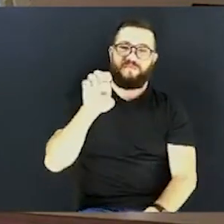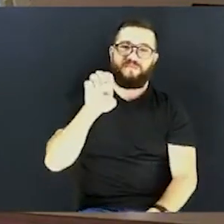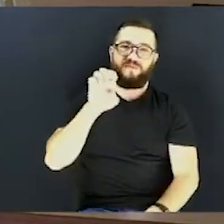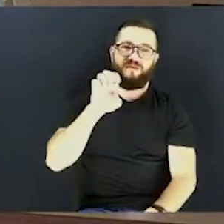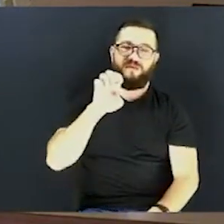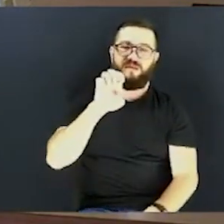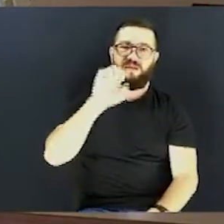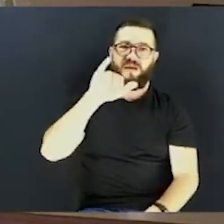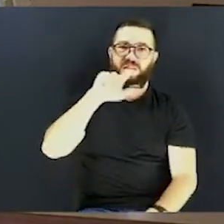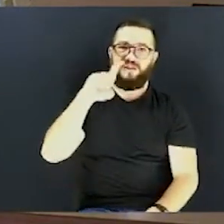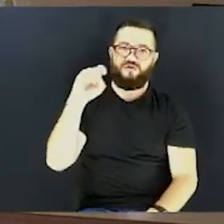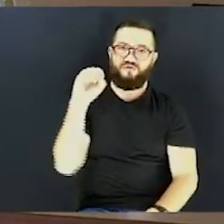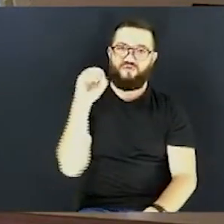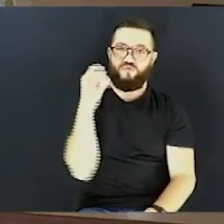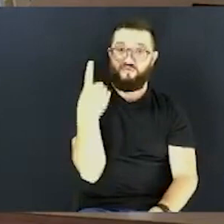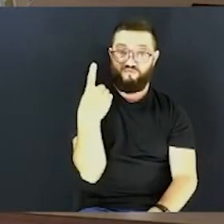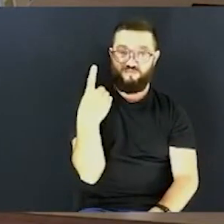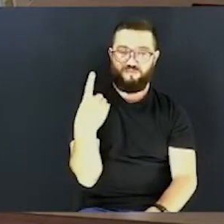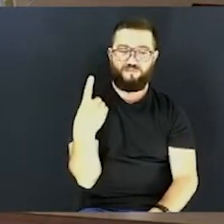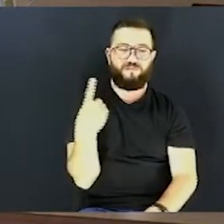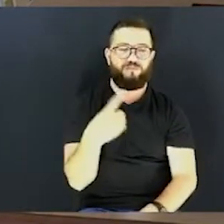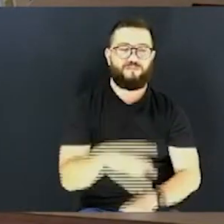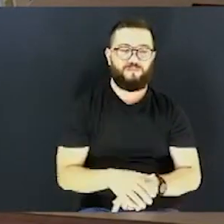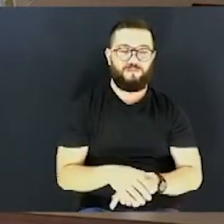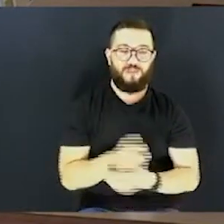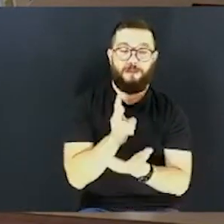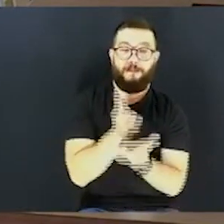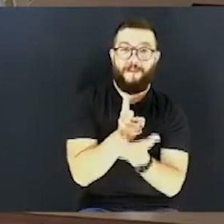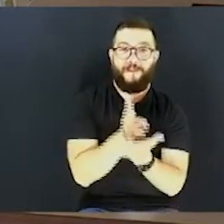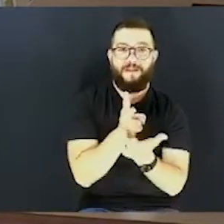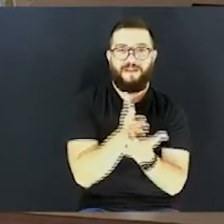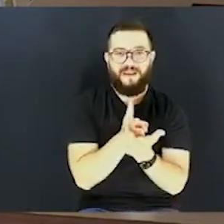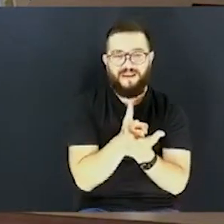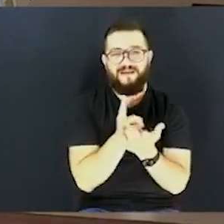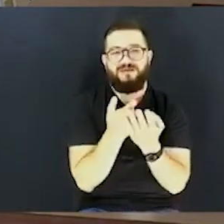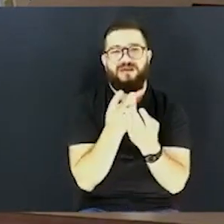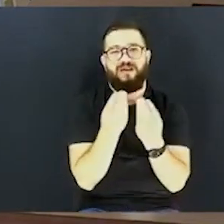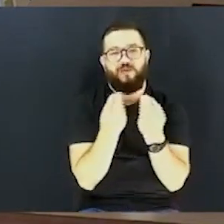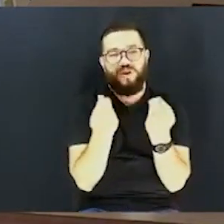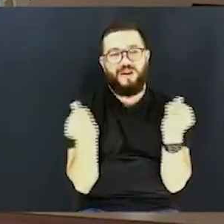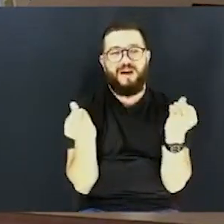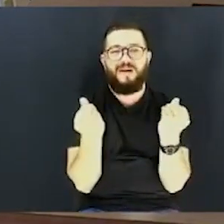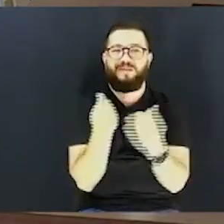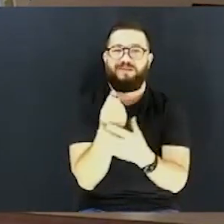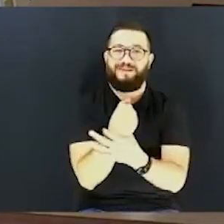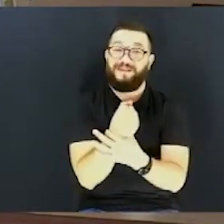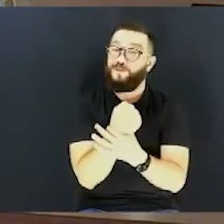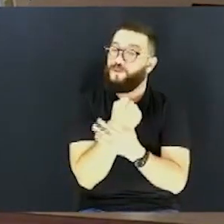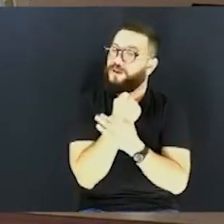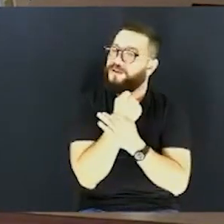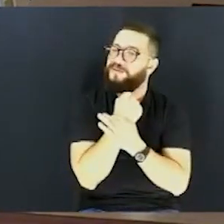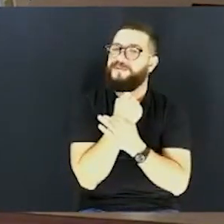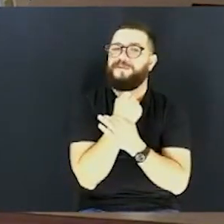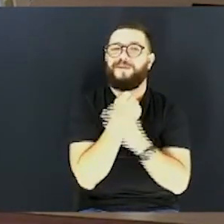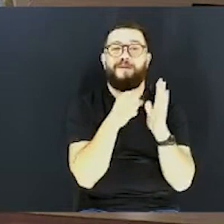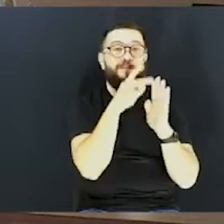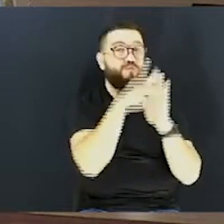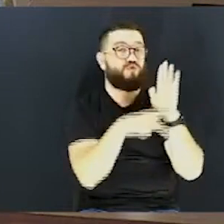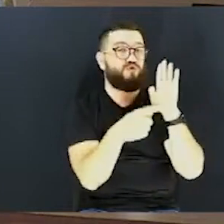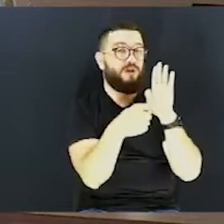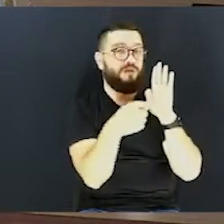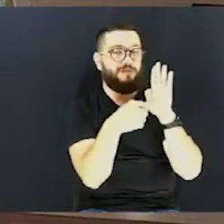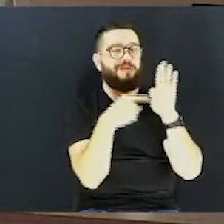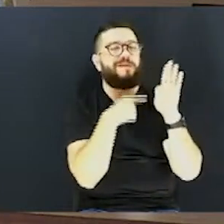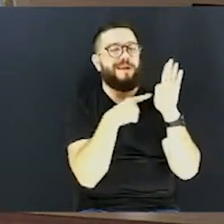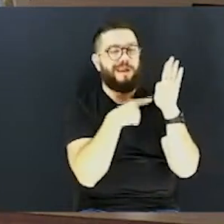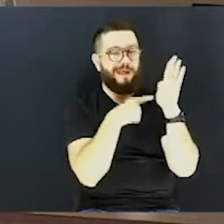a permanência feita de maneira com qualidade e com segurança. Então, é uma meta trazida pelo Plano Municipal da Primeira Infância,